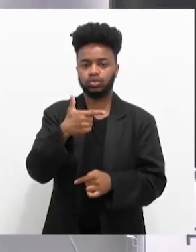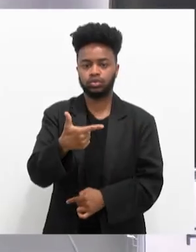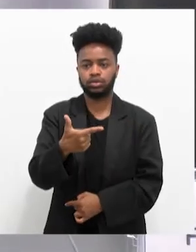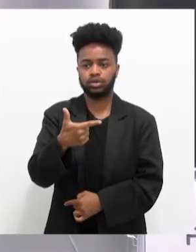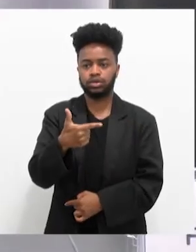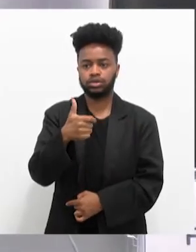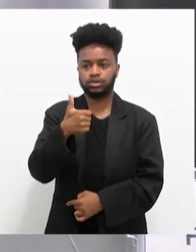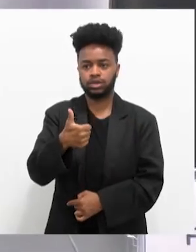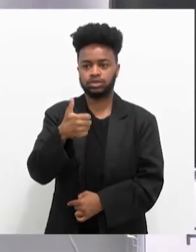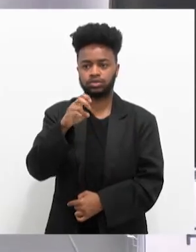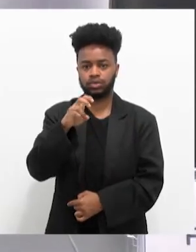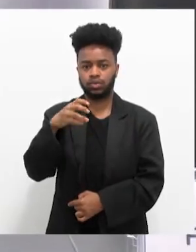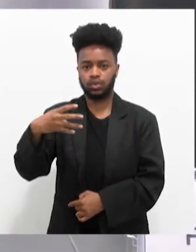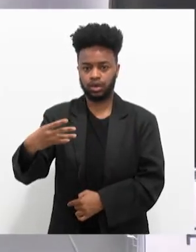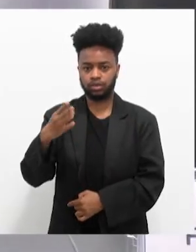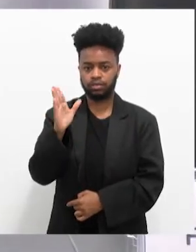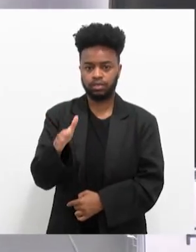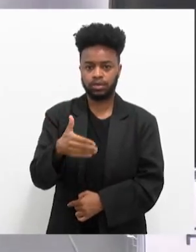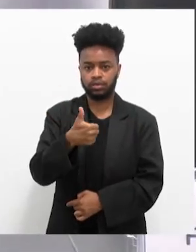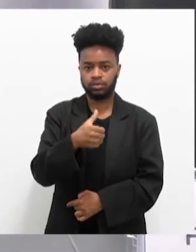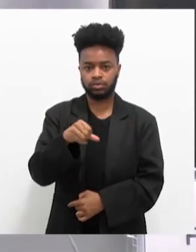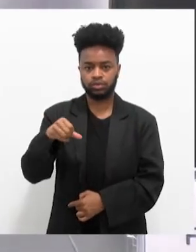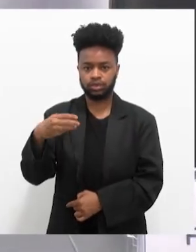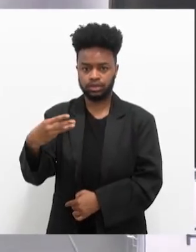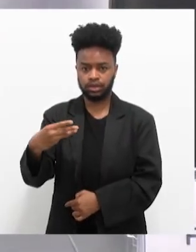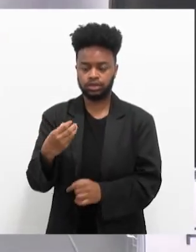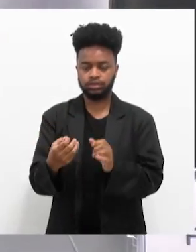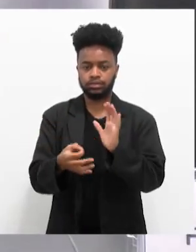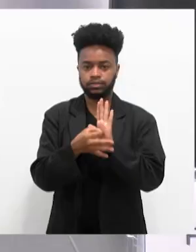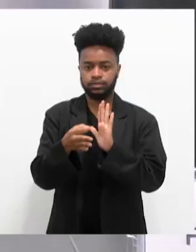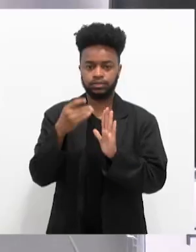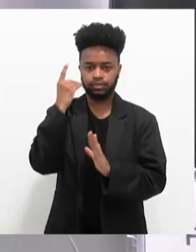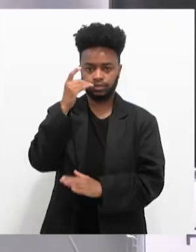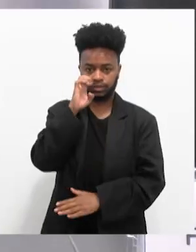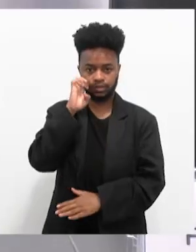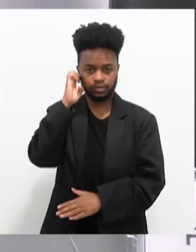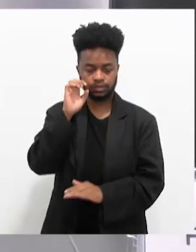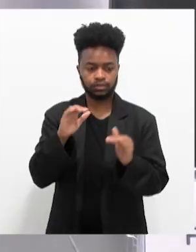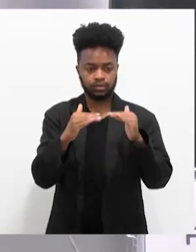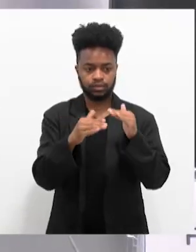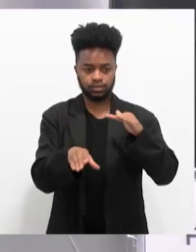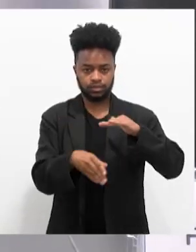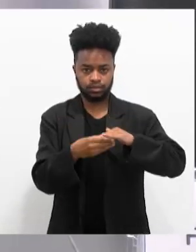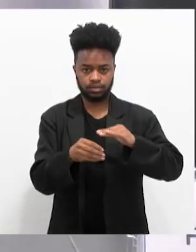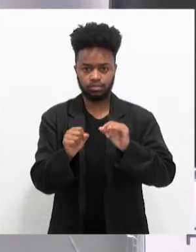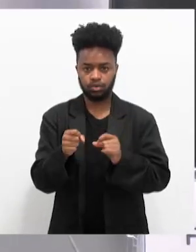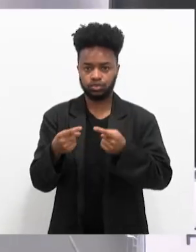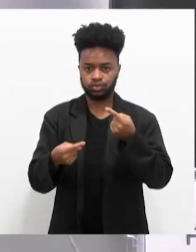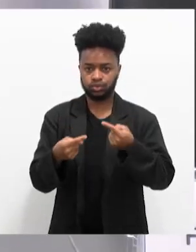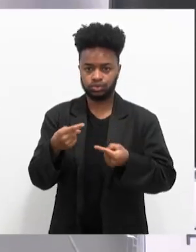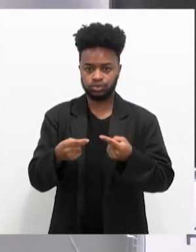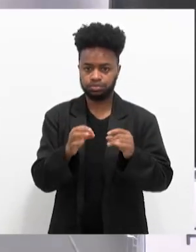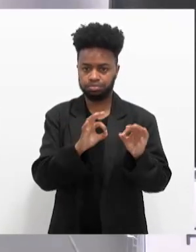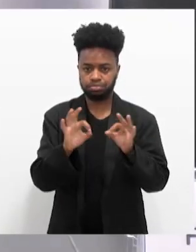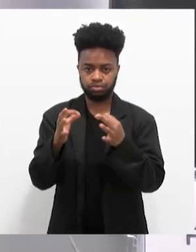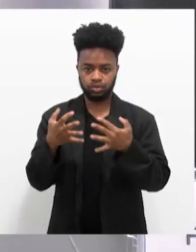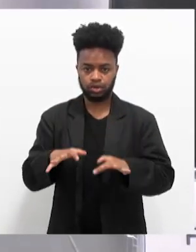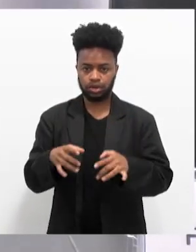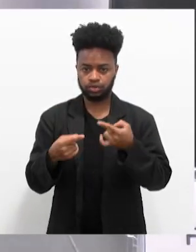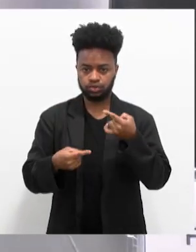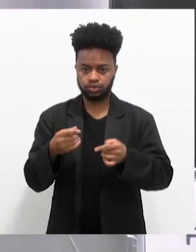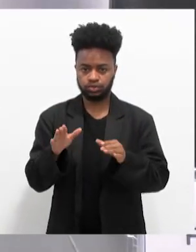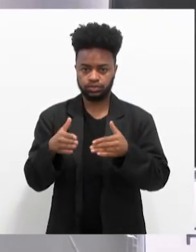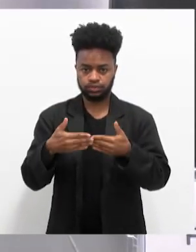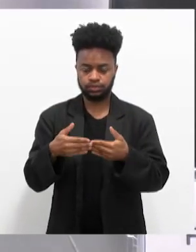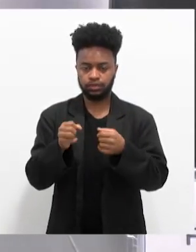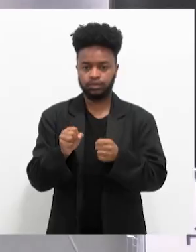de setembro de 93. Vai parecer, deputada Élica. Favorável à emenda. Em discussão. Não havendo quem queira discutir,